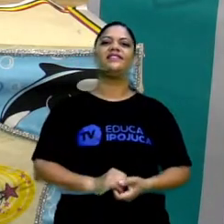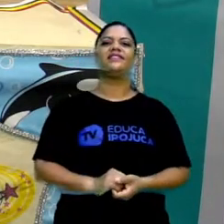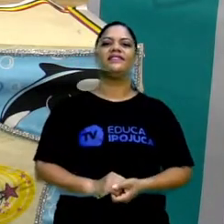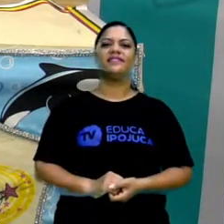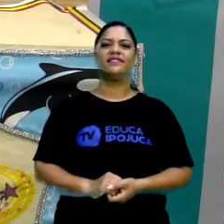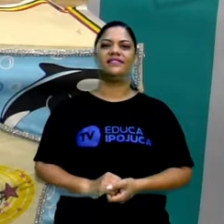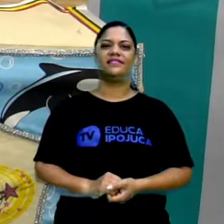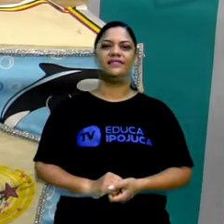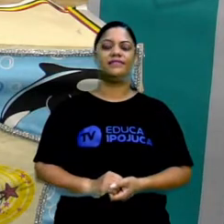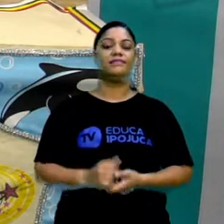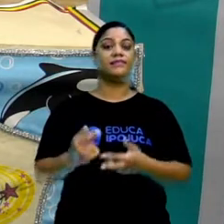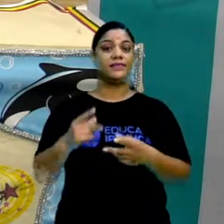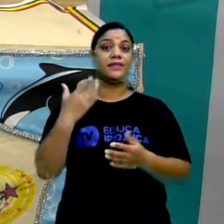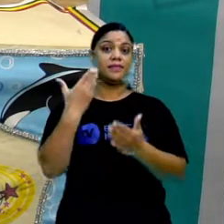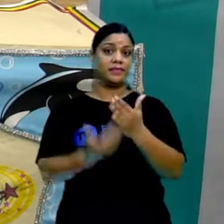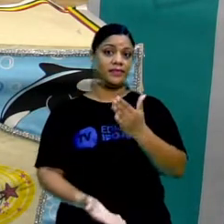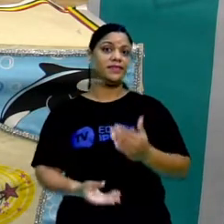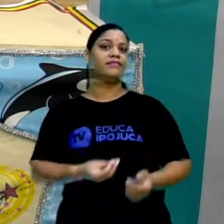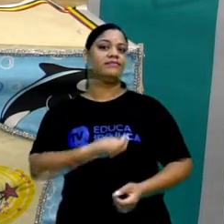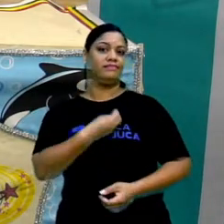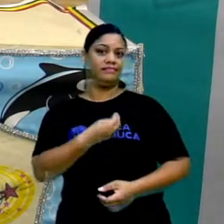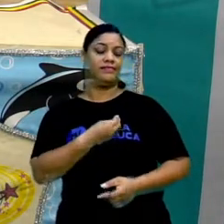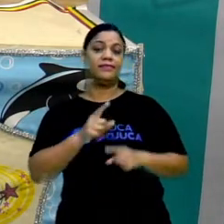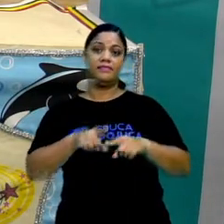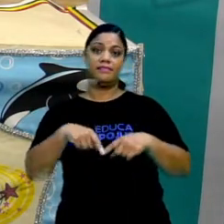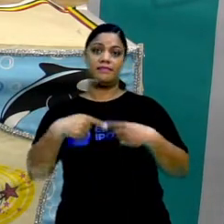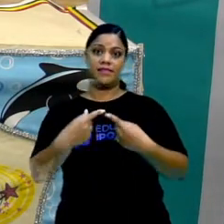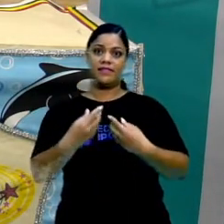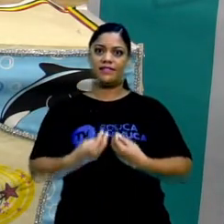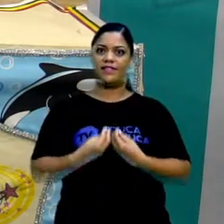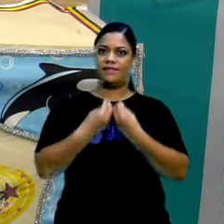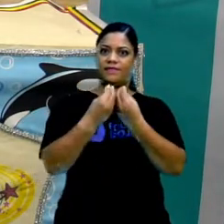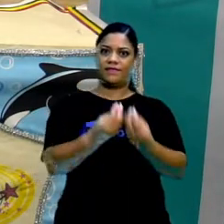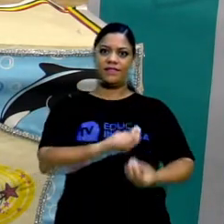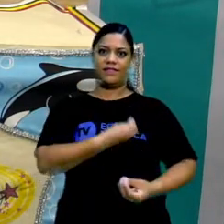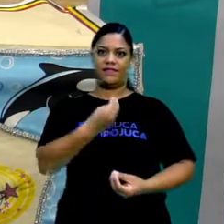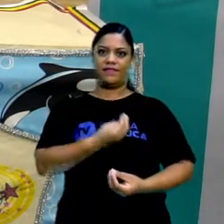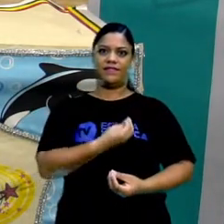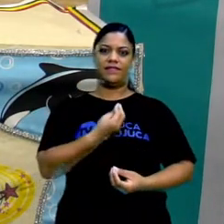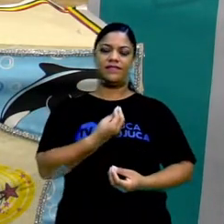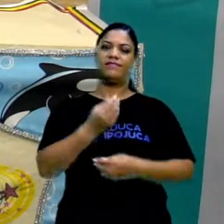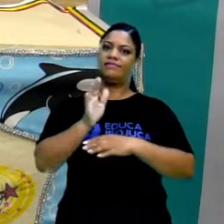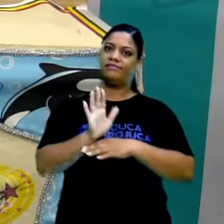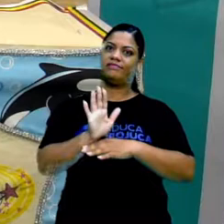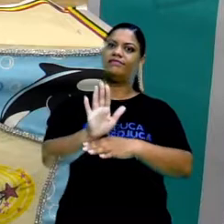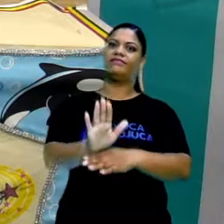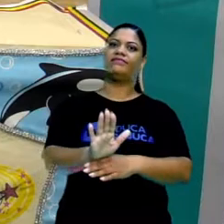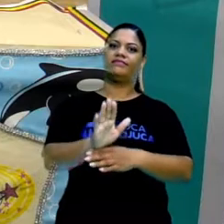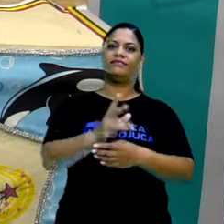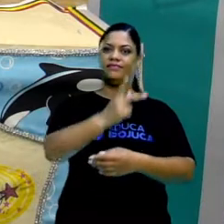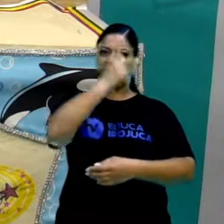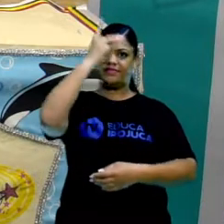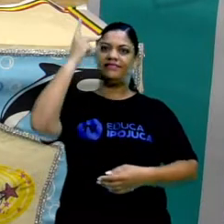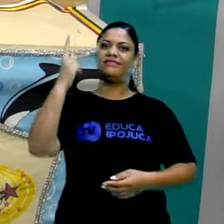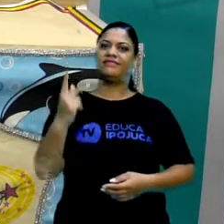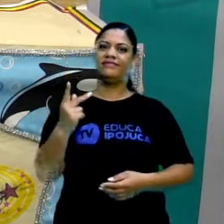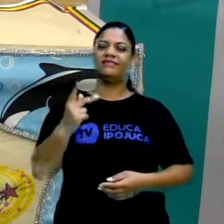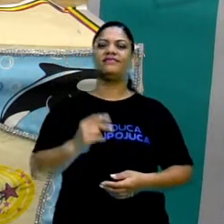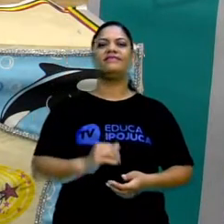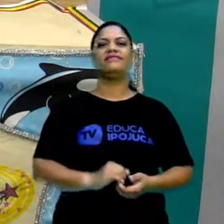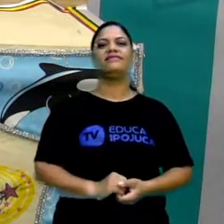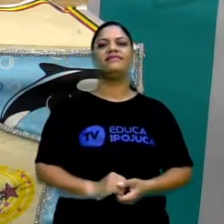mesmo, mesmo que ela perdeu a vida, mas ela doou a vida dela por uma coisa bem maior. Ela ajudou